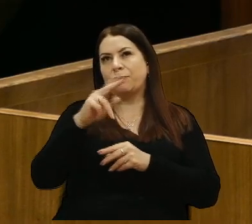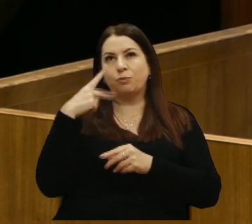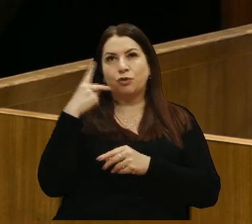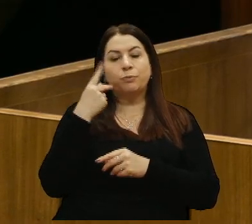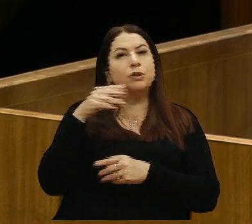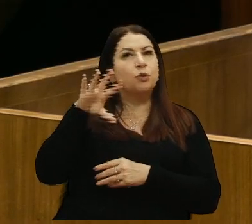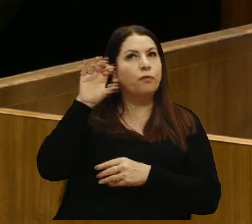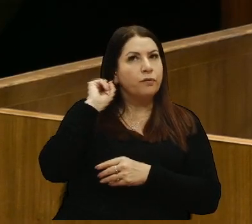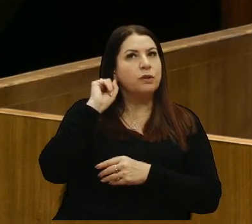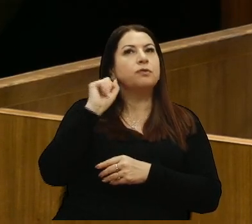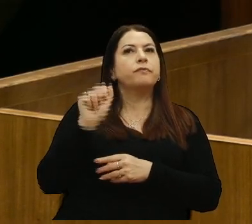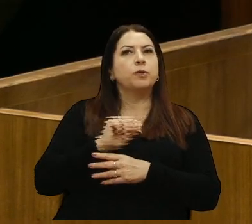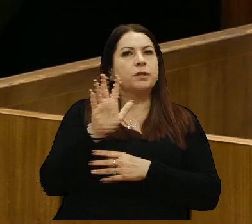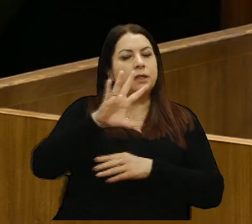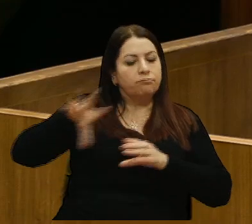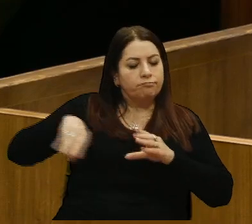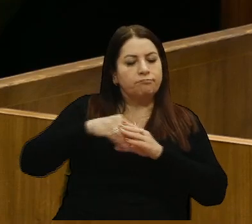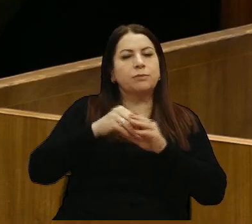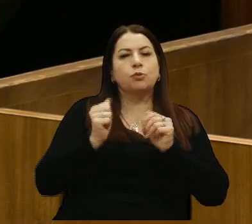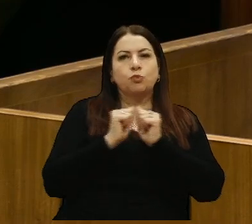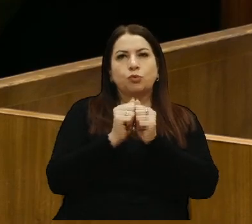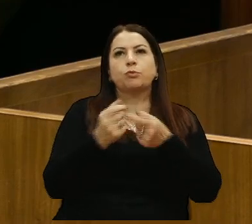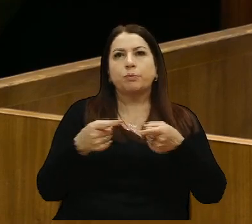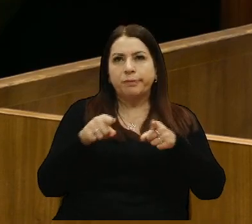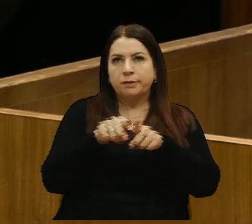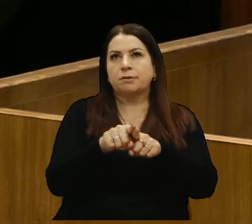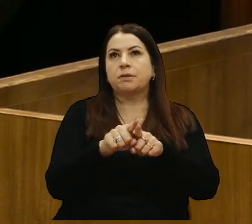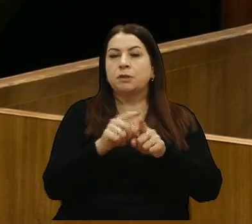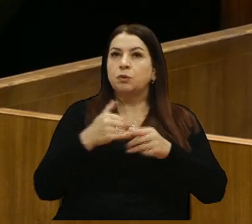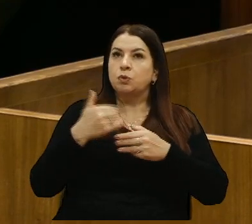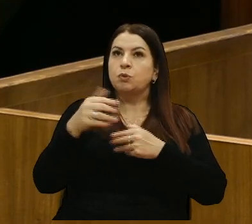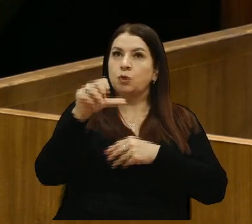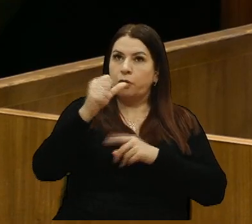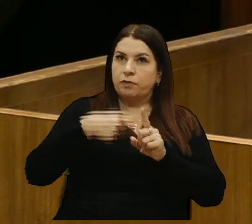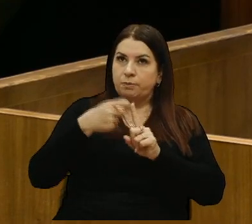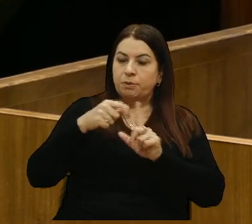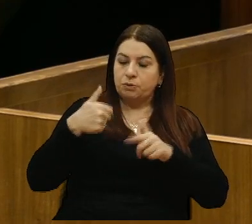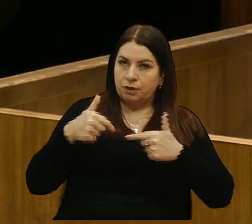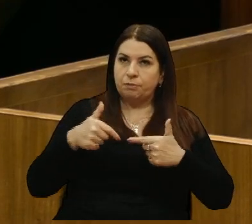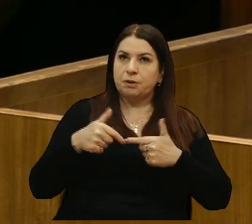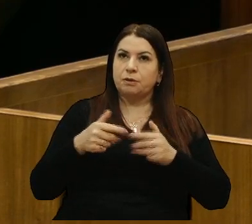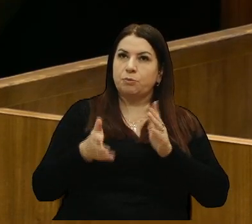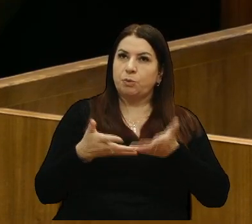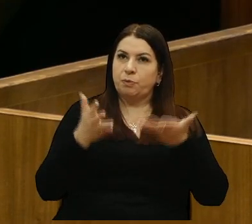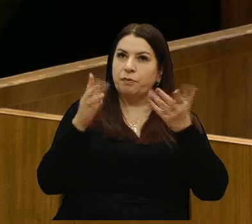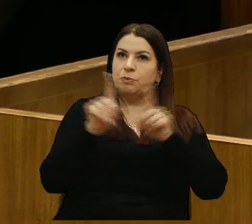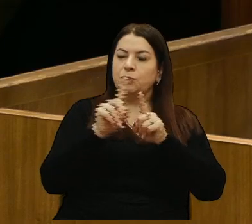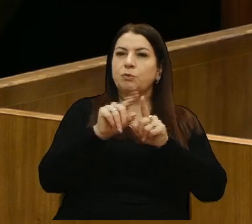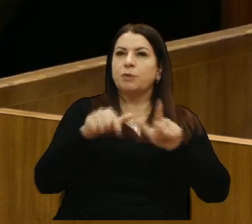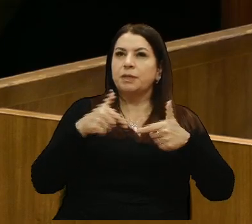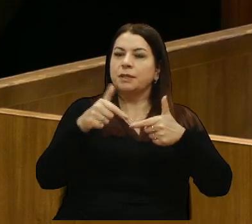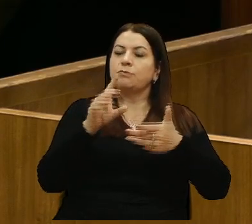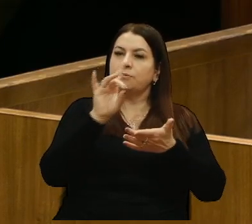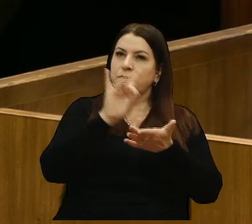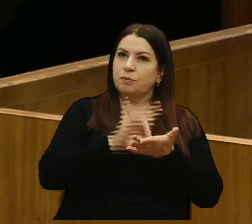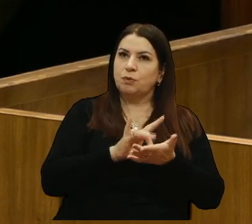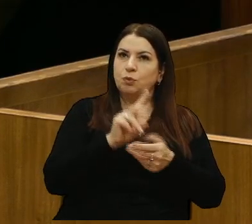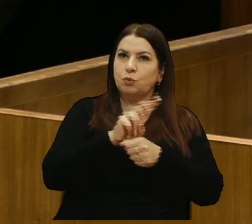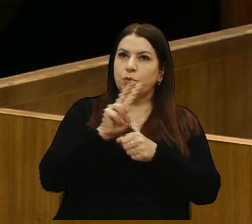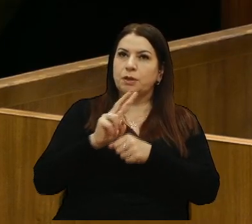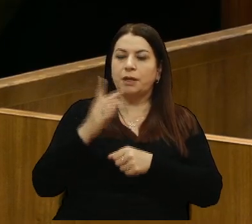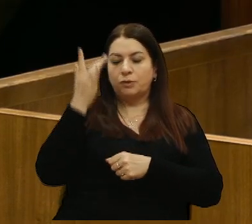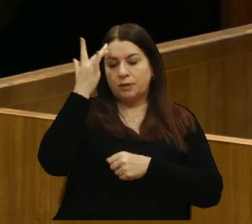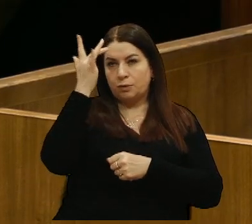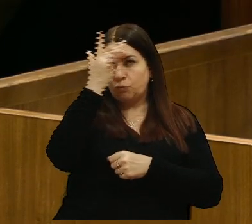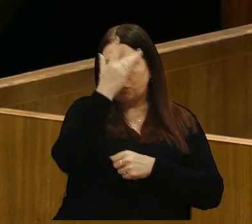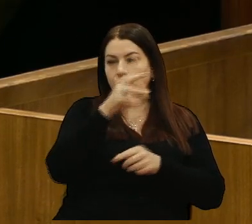ouvidos, valorizados e integrados como parceiros. Ao longo dos 9 meses de atuação, promovemos projetos de ações concretas, como cuidado de saúde